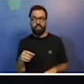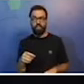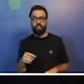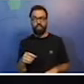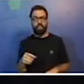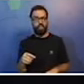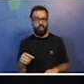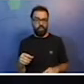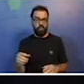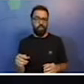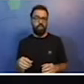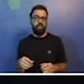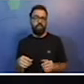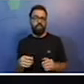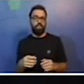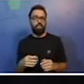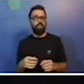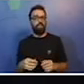no presente.